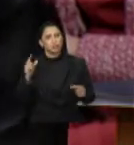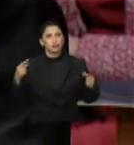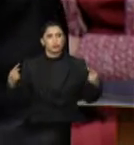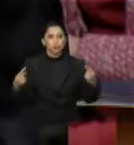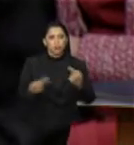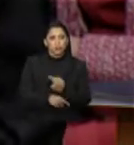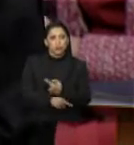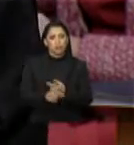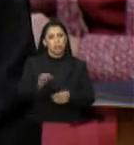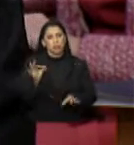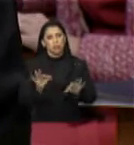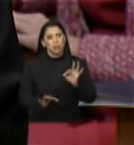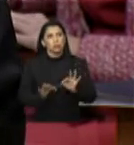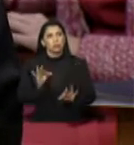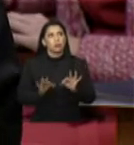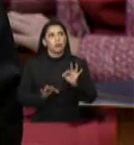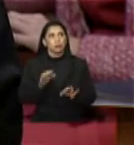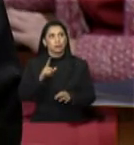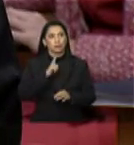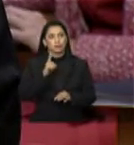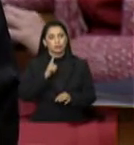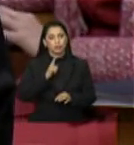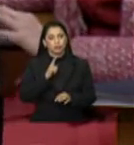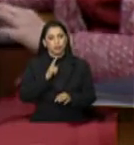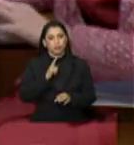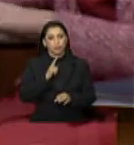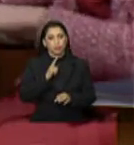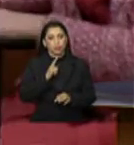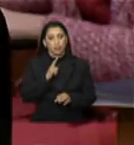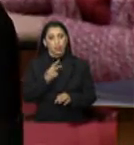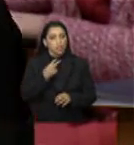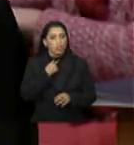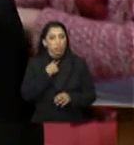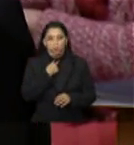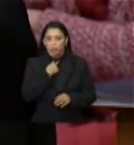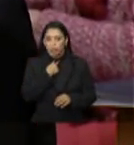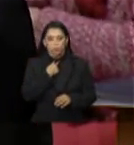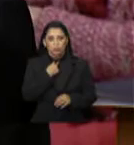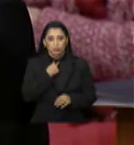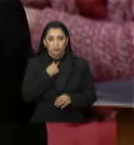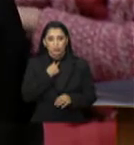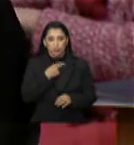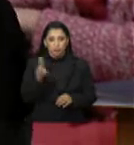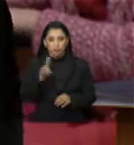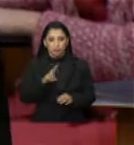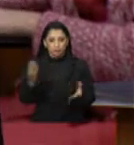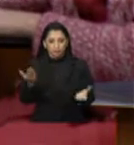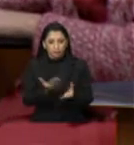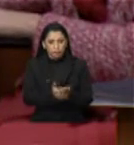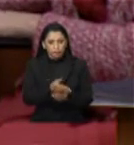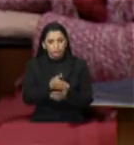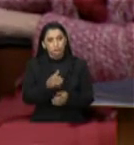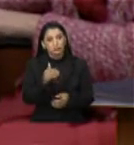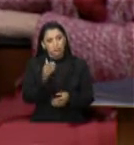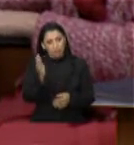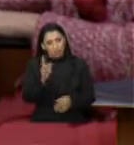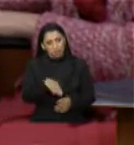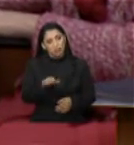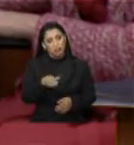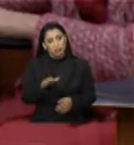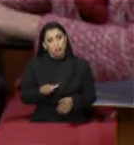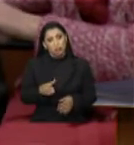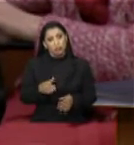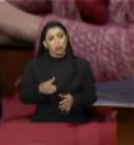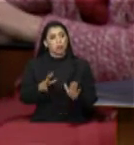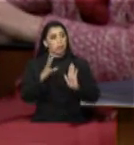jurisprudencial e posteriormente uma consolidação não podemos utilizar são rescisória para fazer prevalecer um presidente posterior